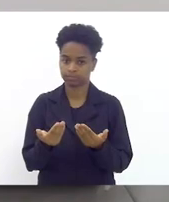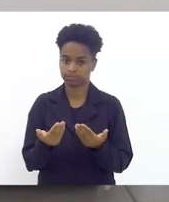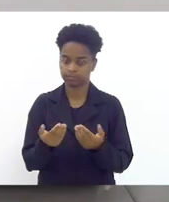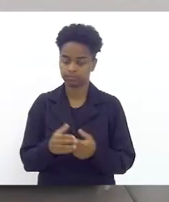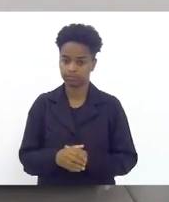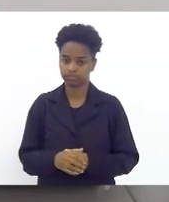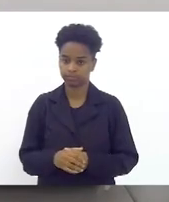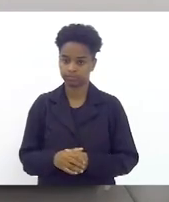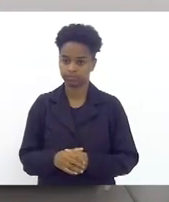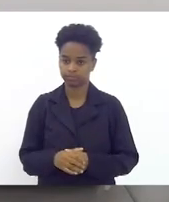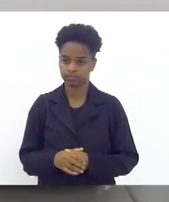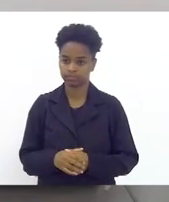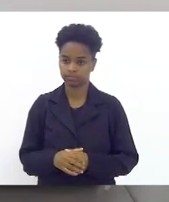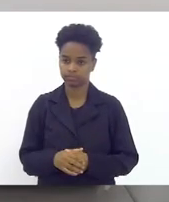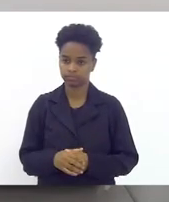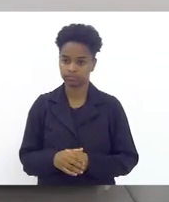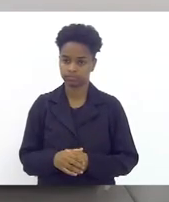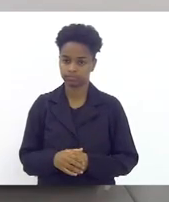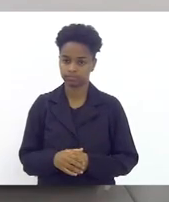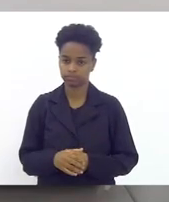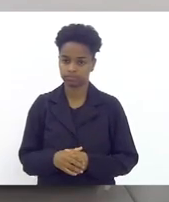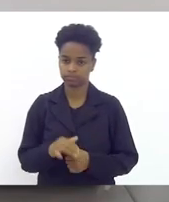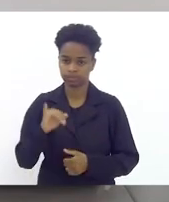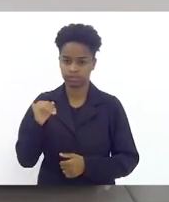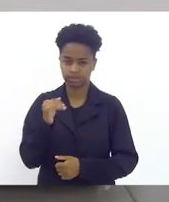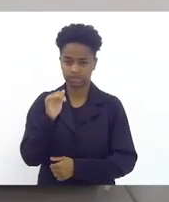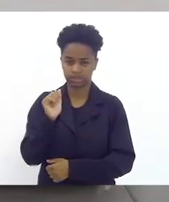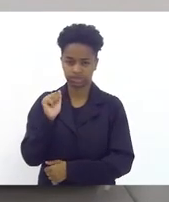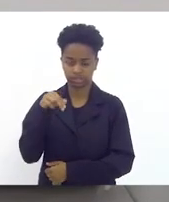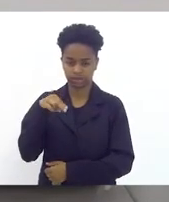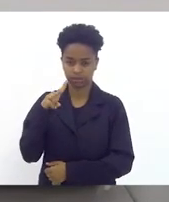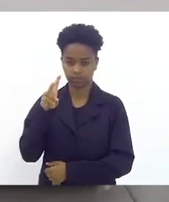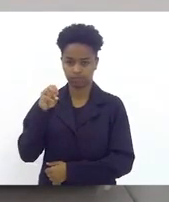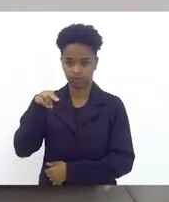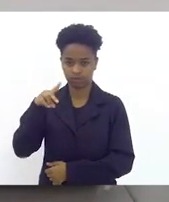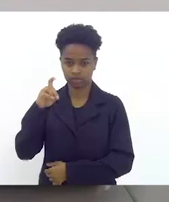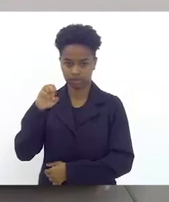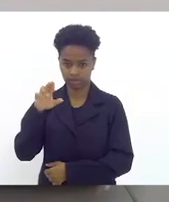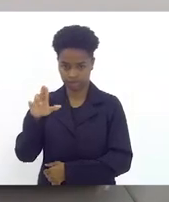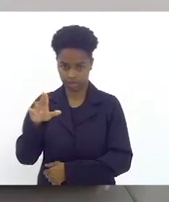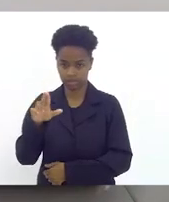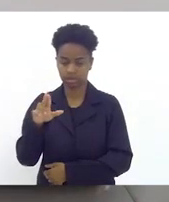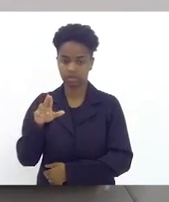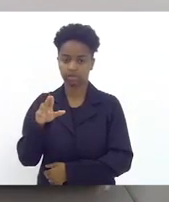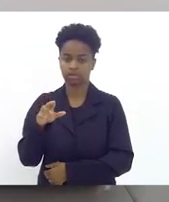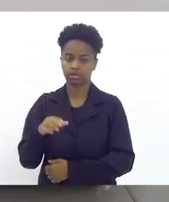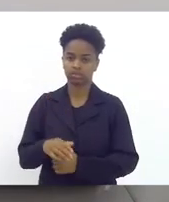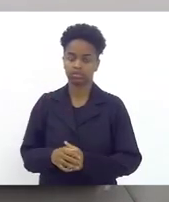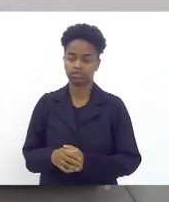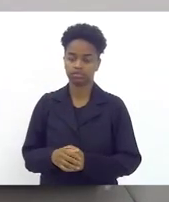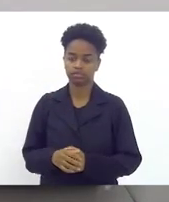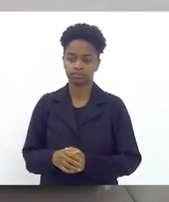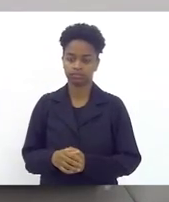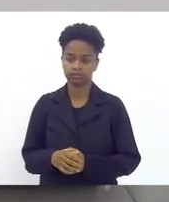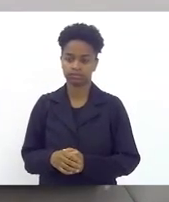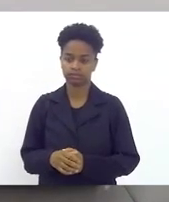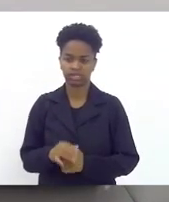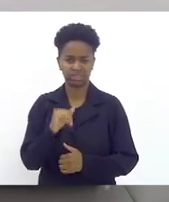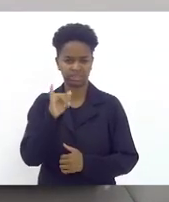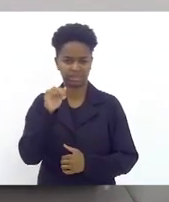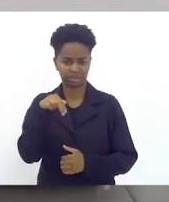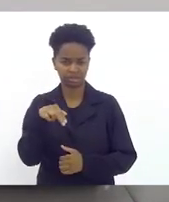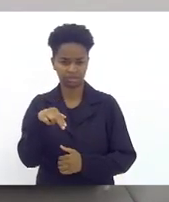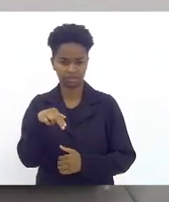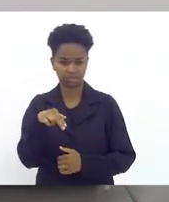o jambonder do conselho do Parque Estadual da Costa do Sol e